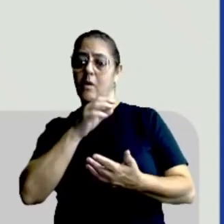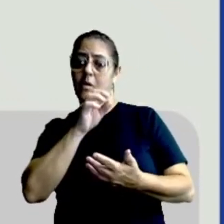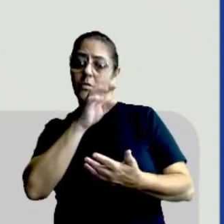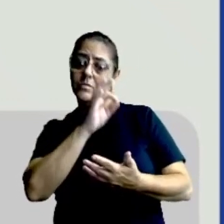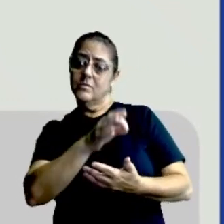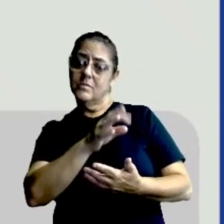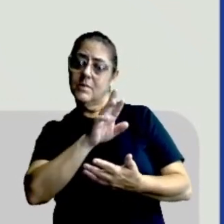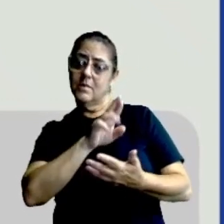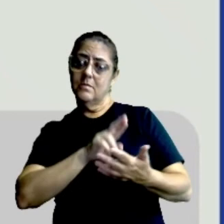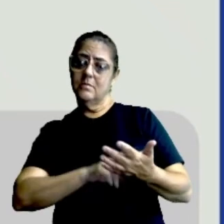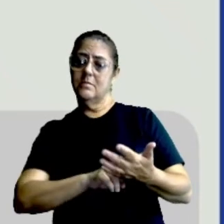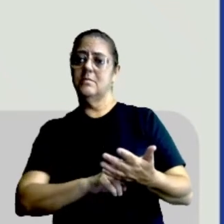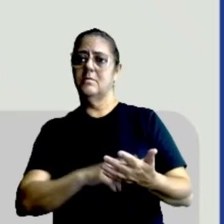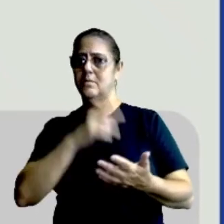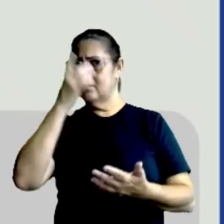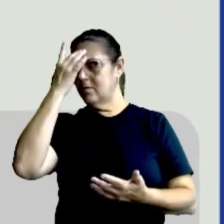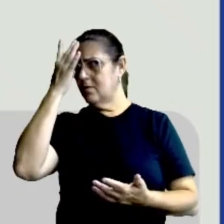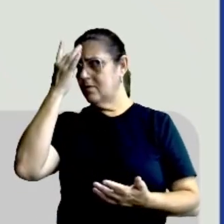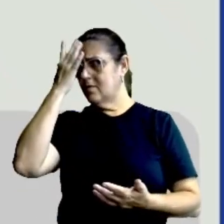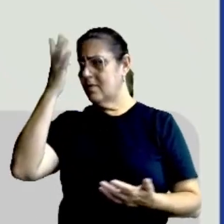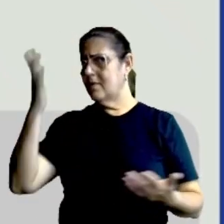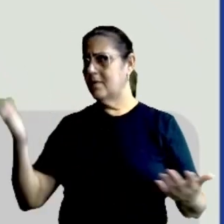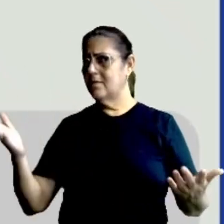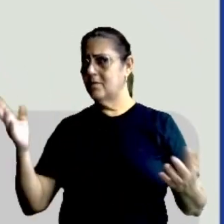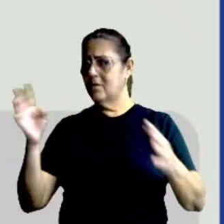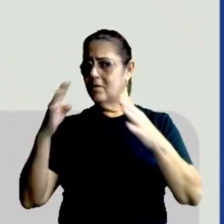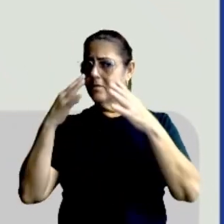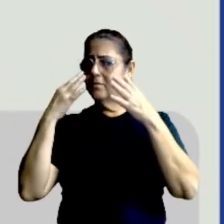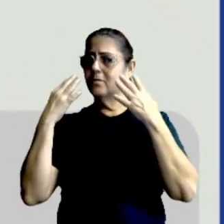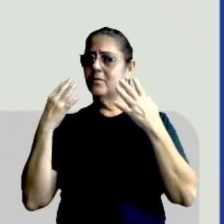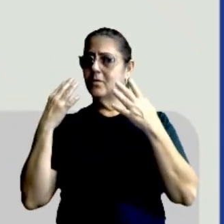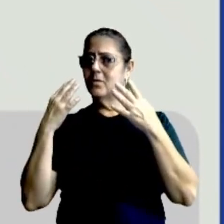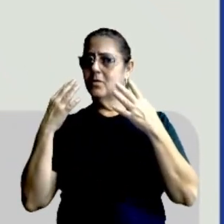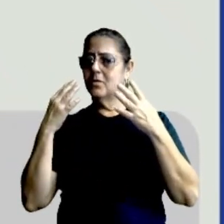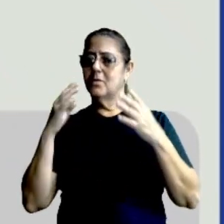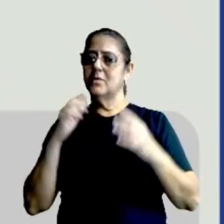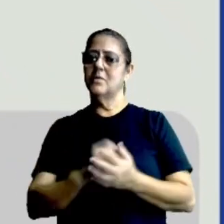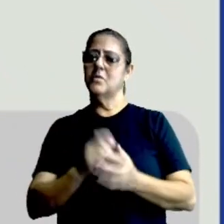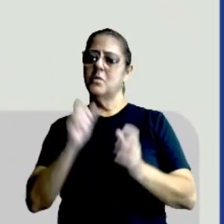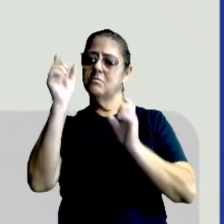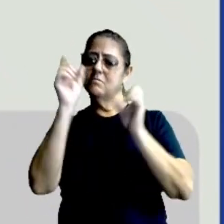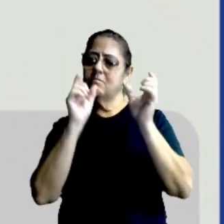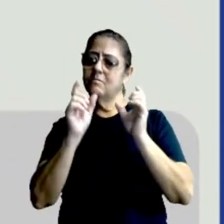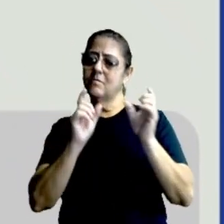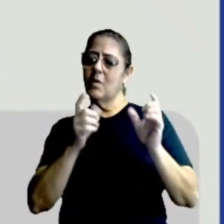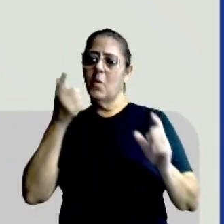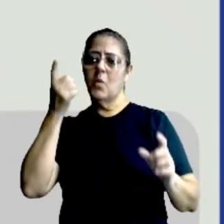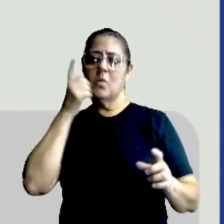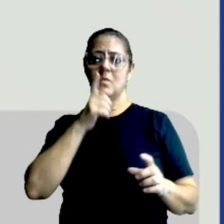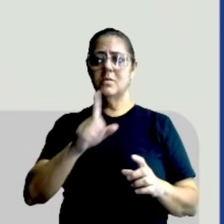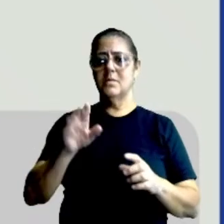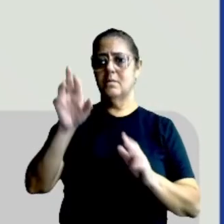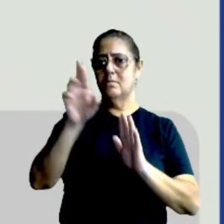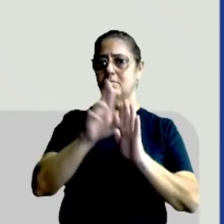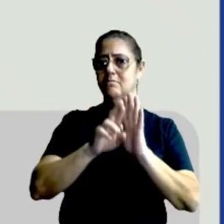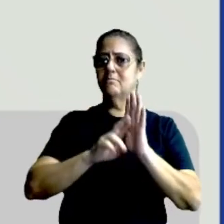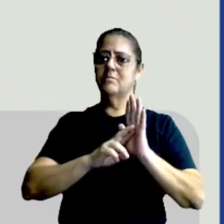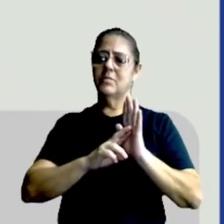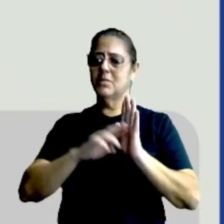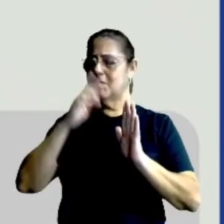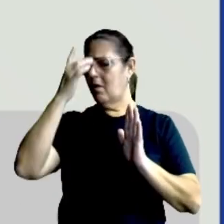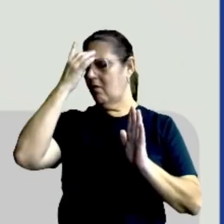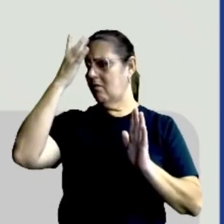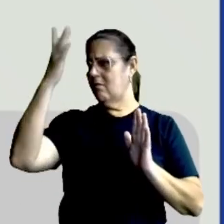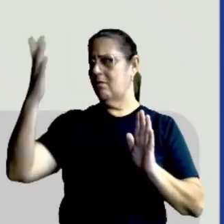ele é fácil fácil quem ficou ligadinho em todas as expressões consegue realizar isso aí